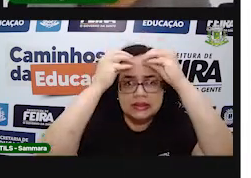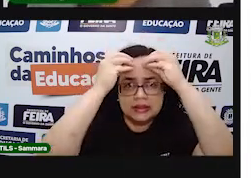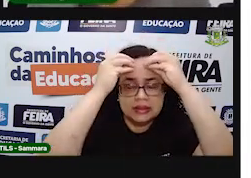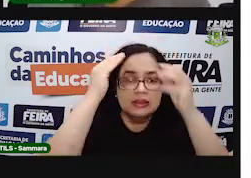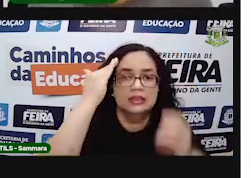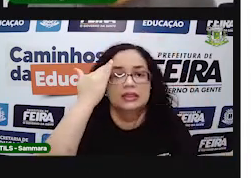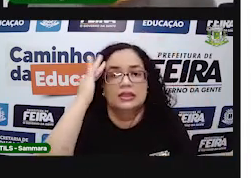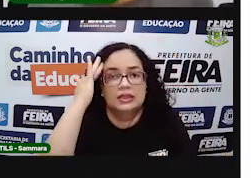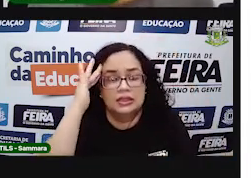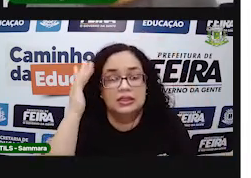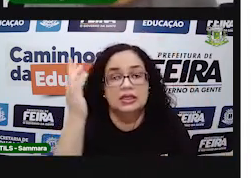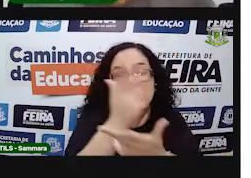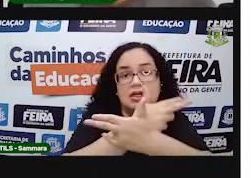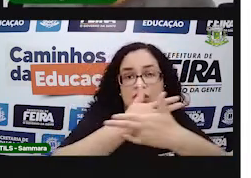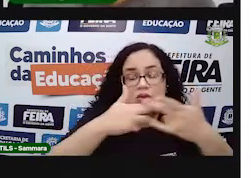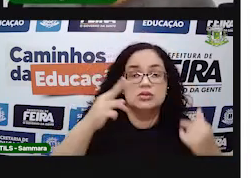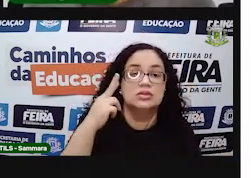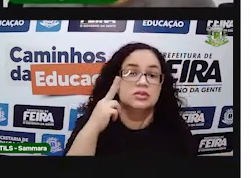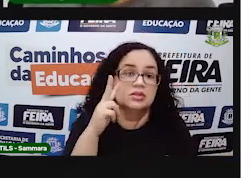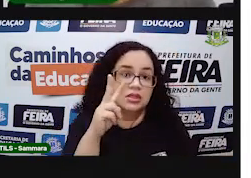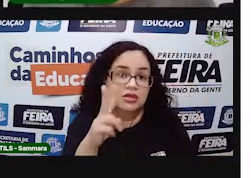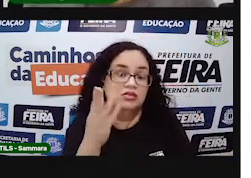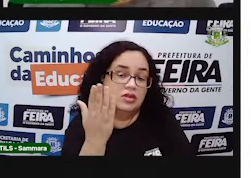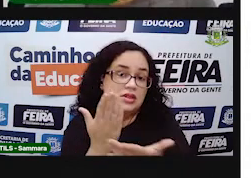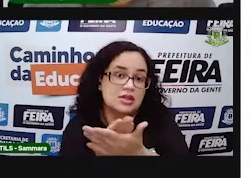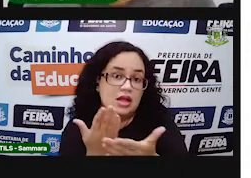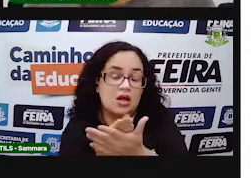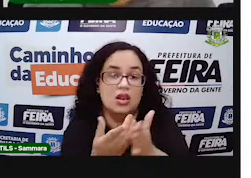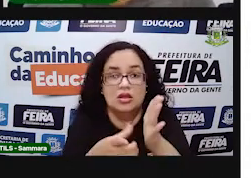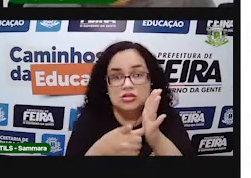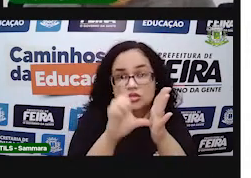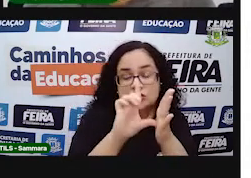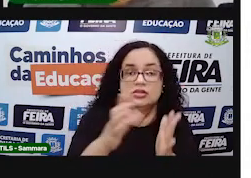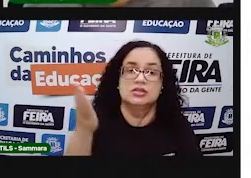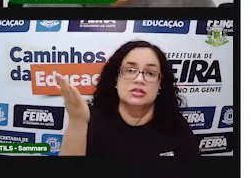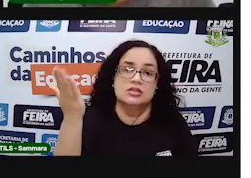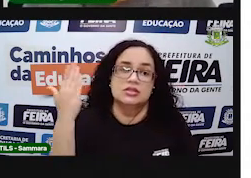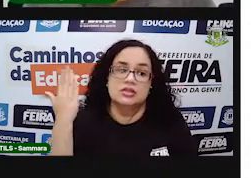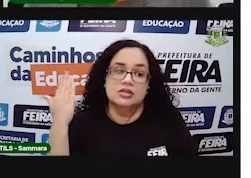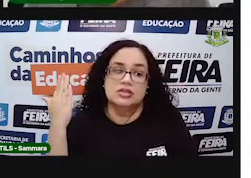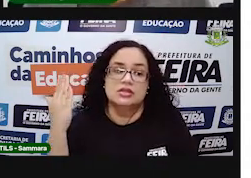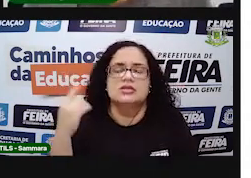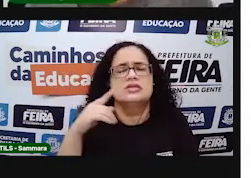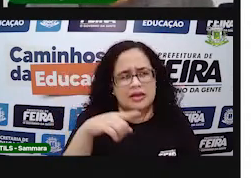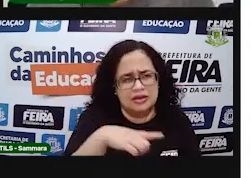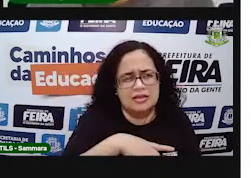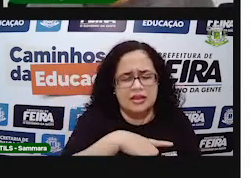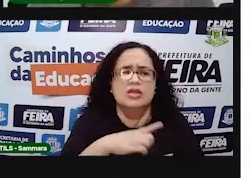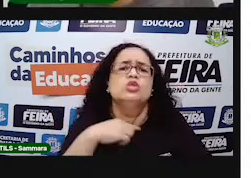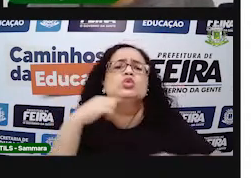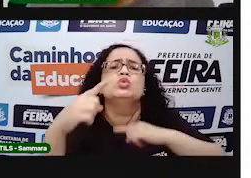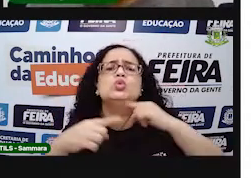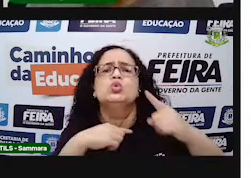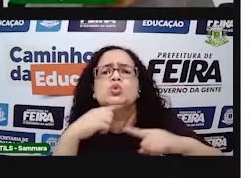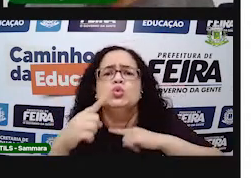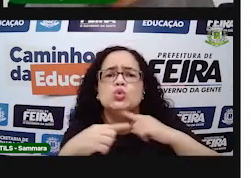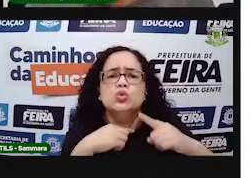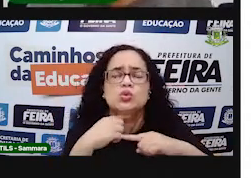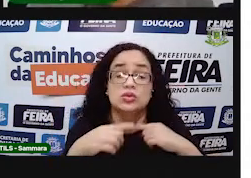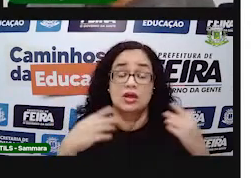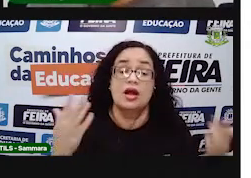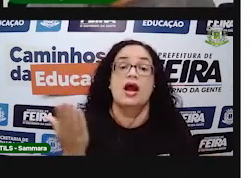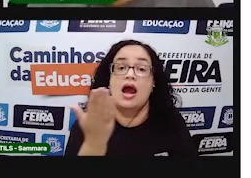captar direitinho as coisas que a gente viu nas aulas anteriores? Será que ficou alguma